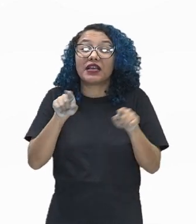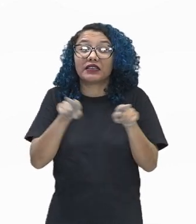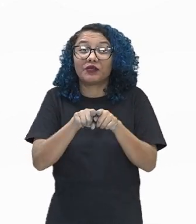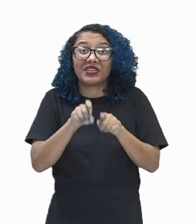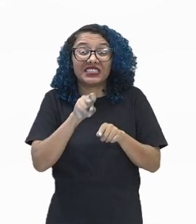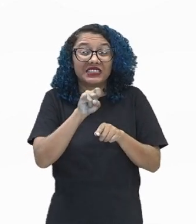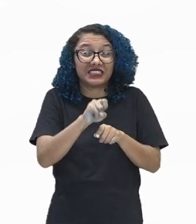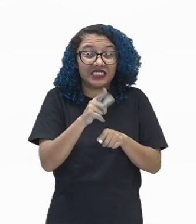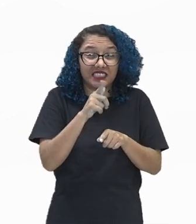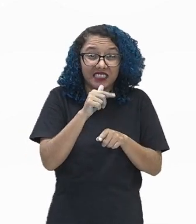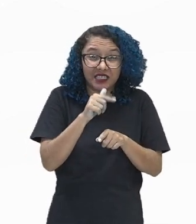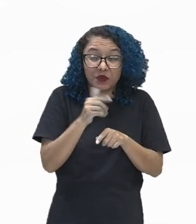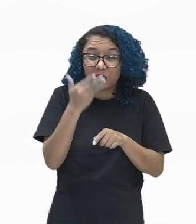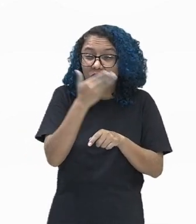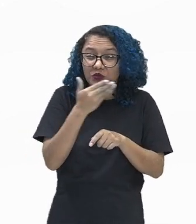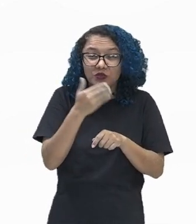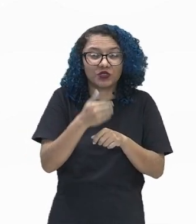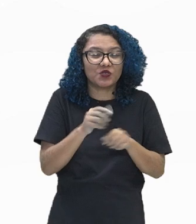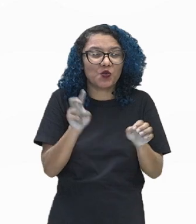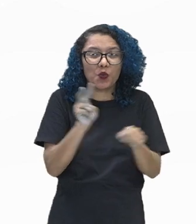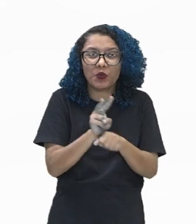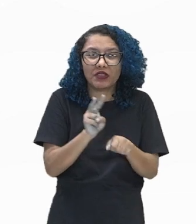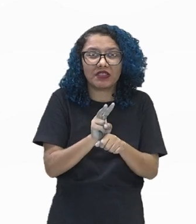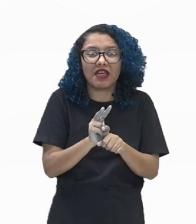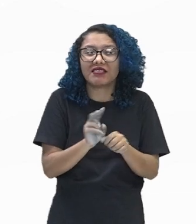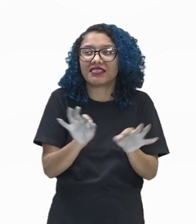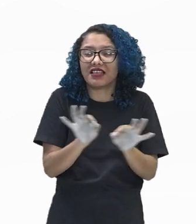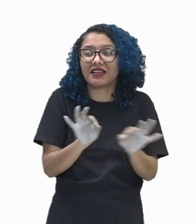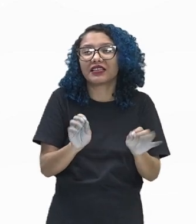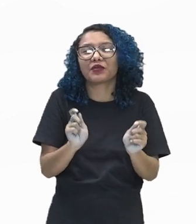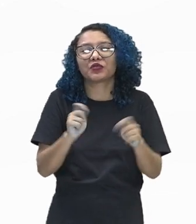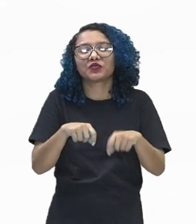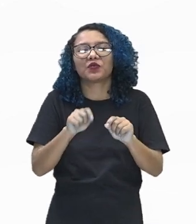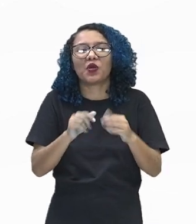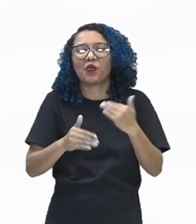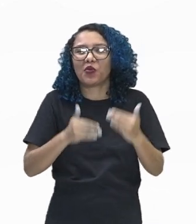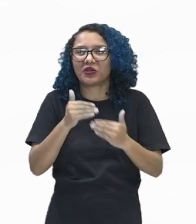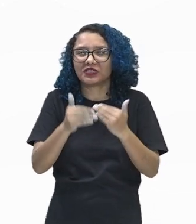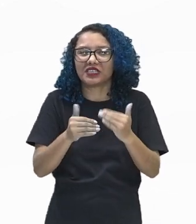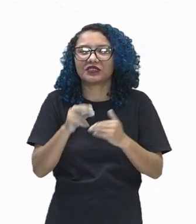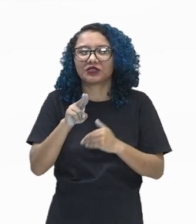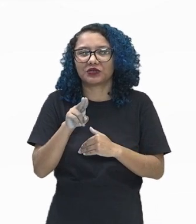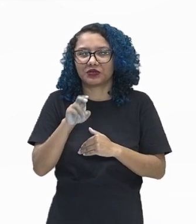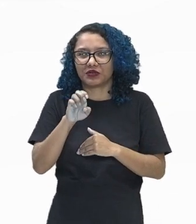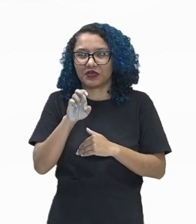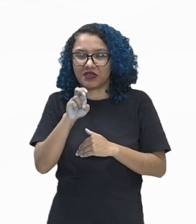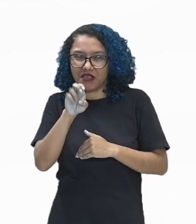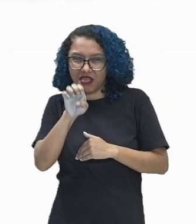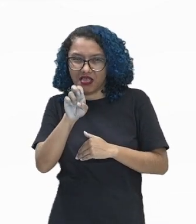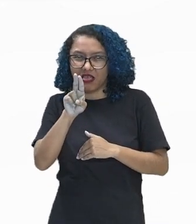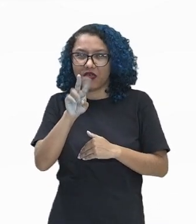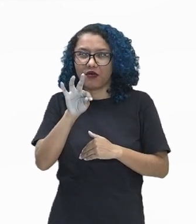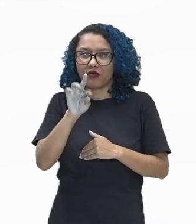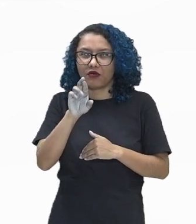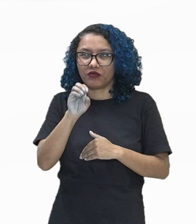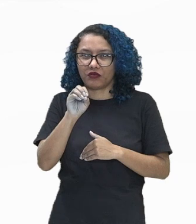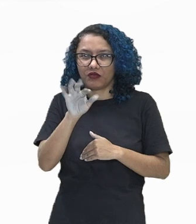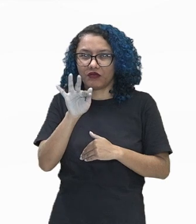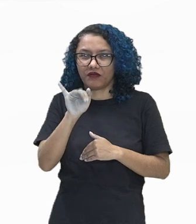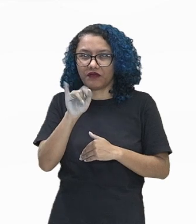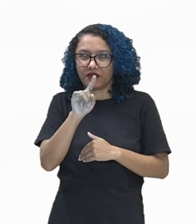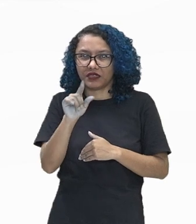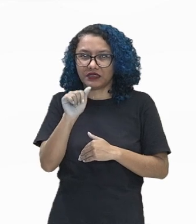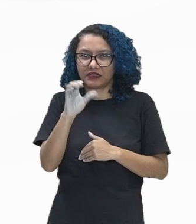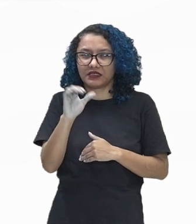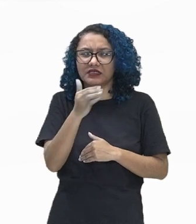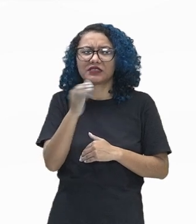principalmente fazem um processo chamado eutrofização. Dê uma olhada. Esse processo de